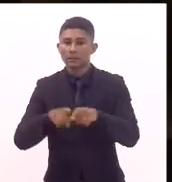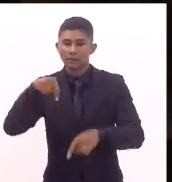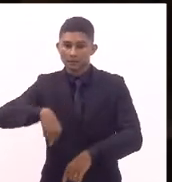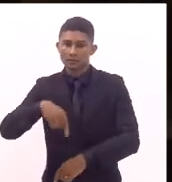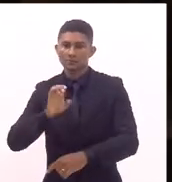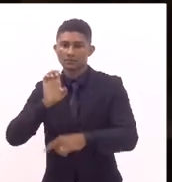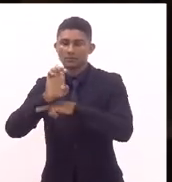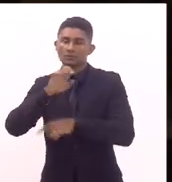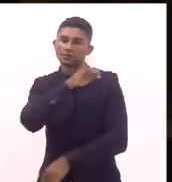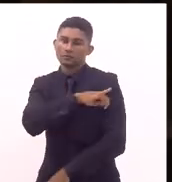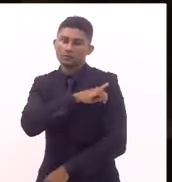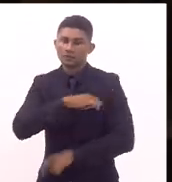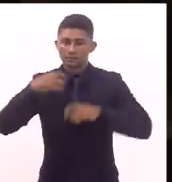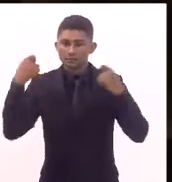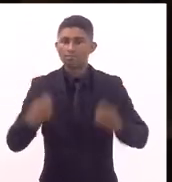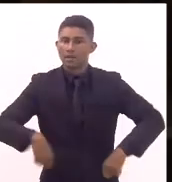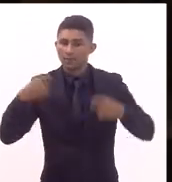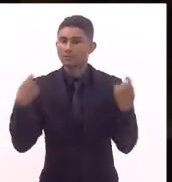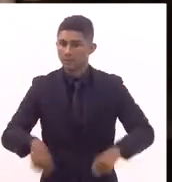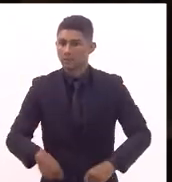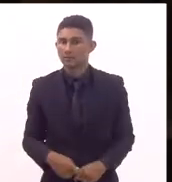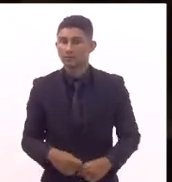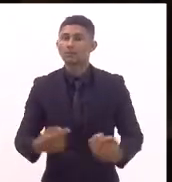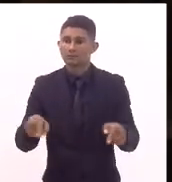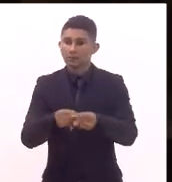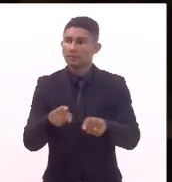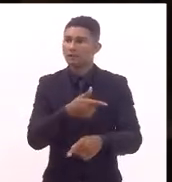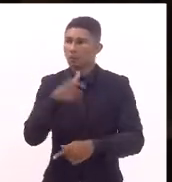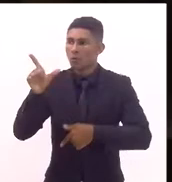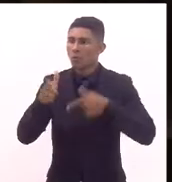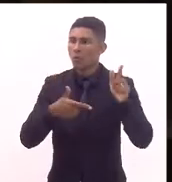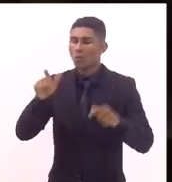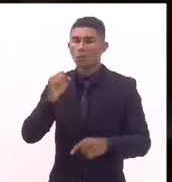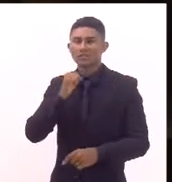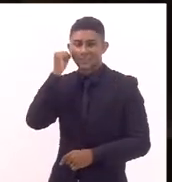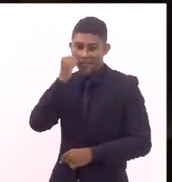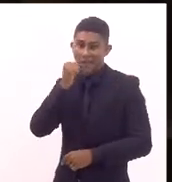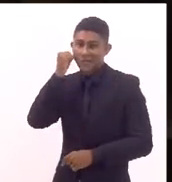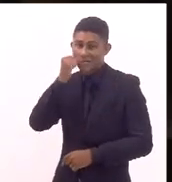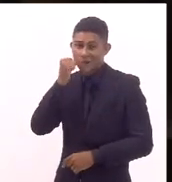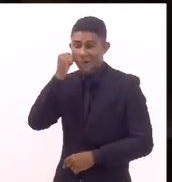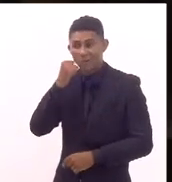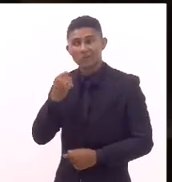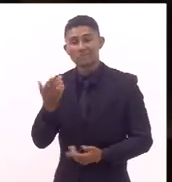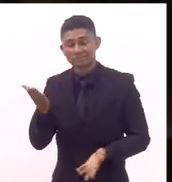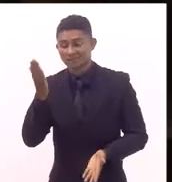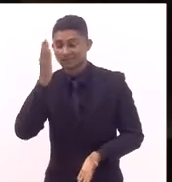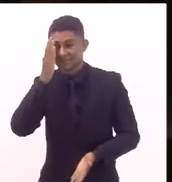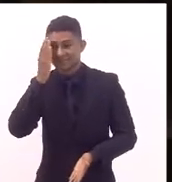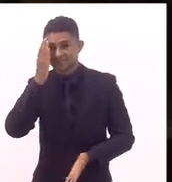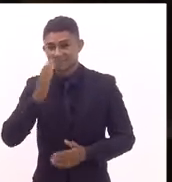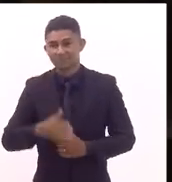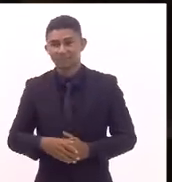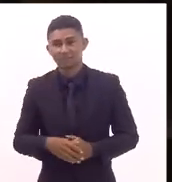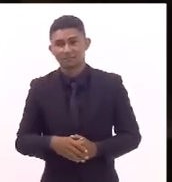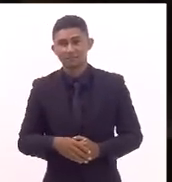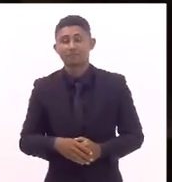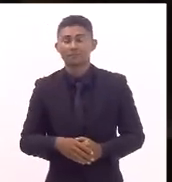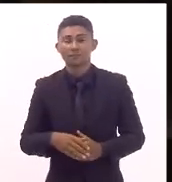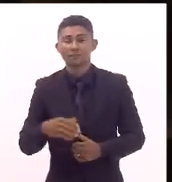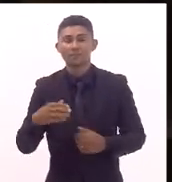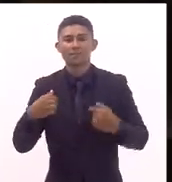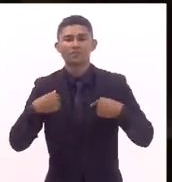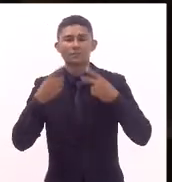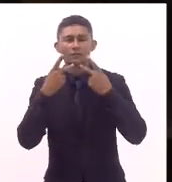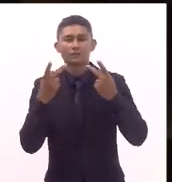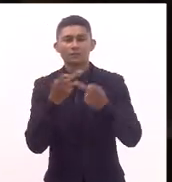de Janeiro precisa disso como precisa de outros como senadores essas coisas então eu queria